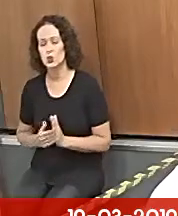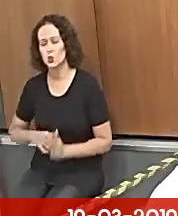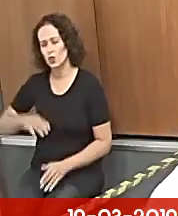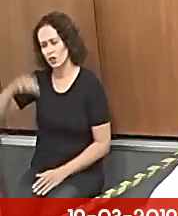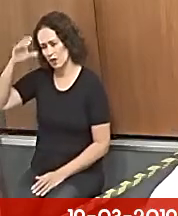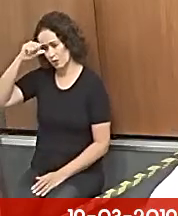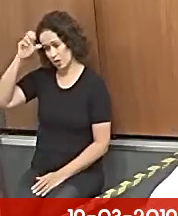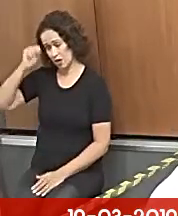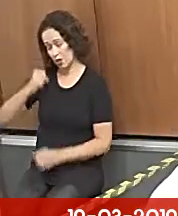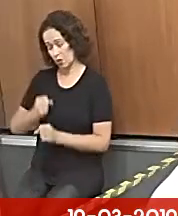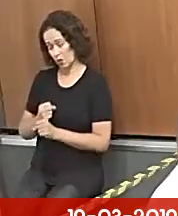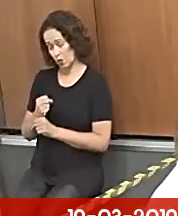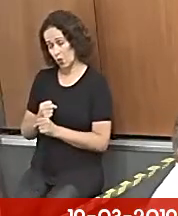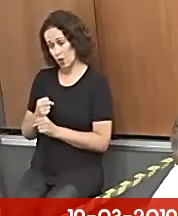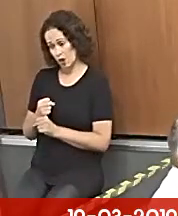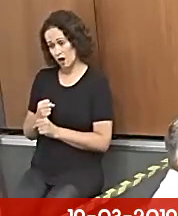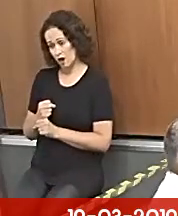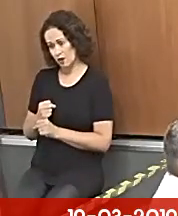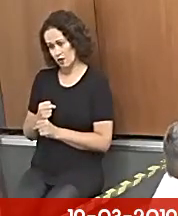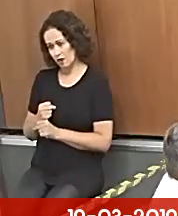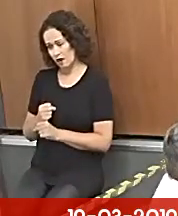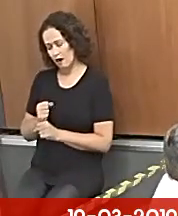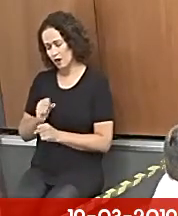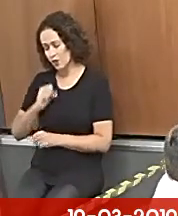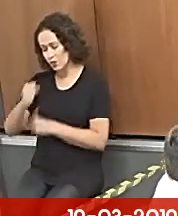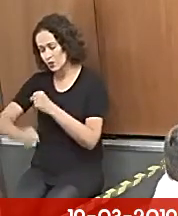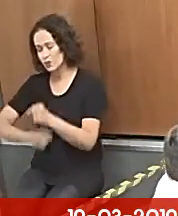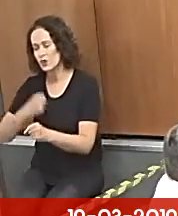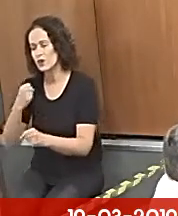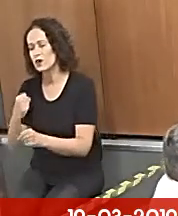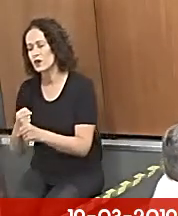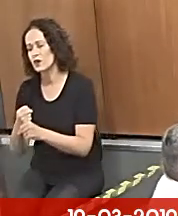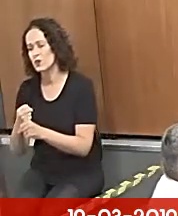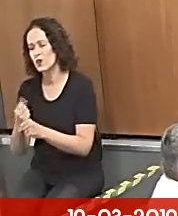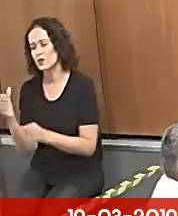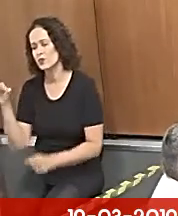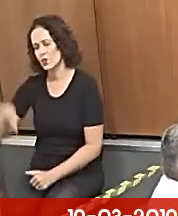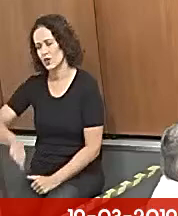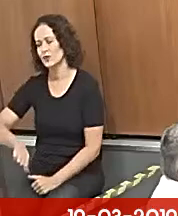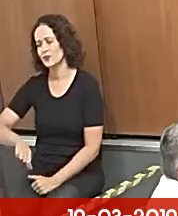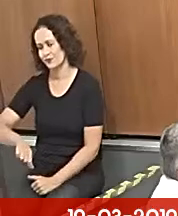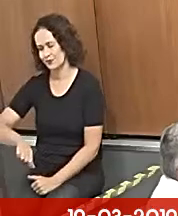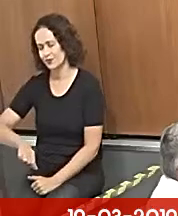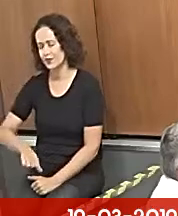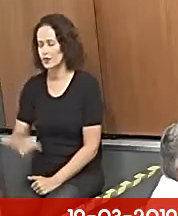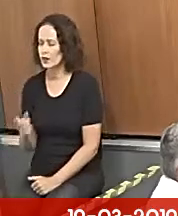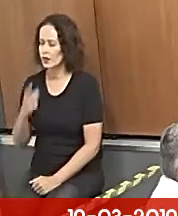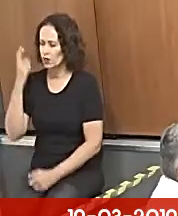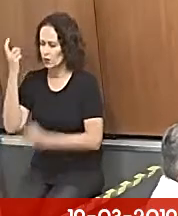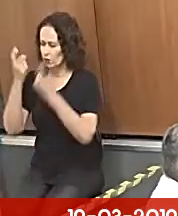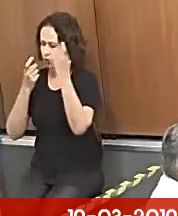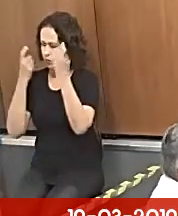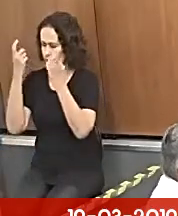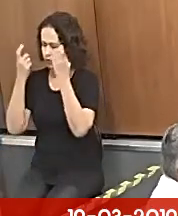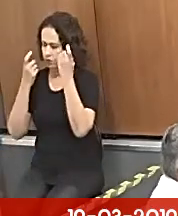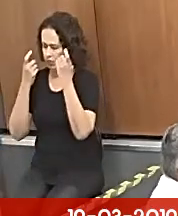jane retrocede tudo né então é é é a preocupação né